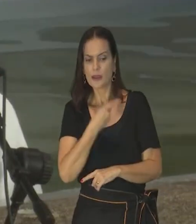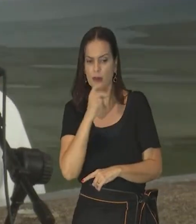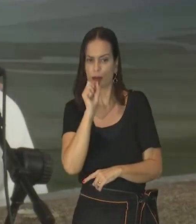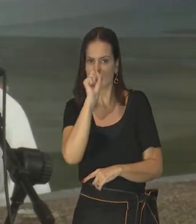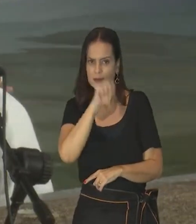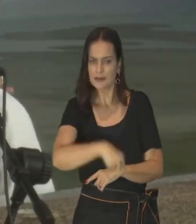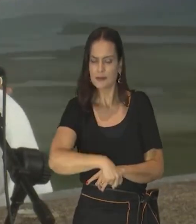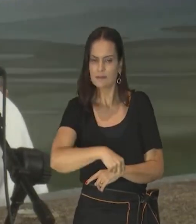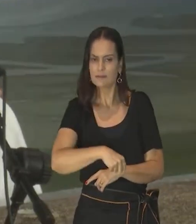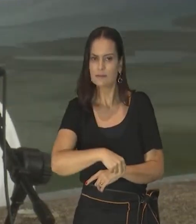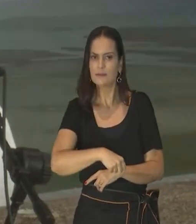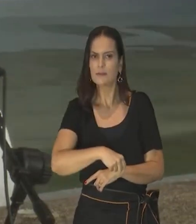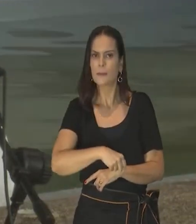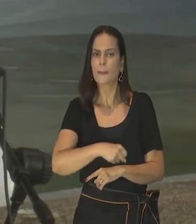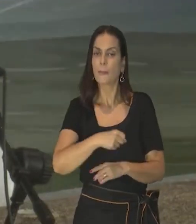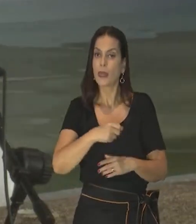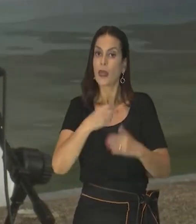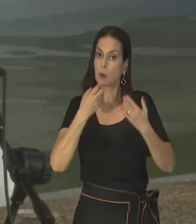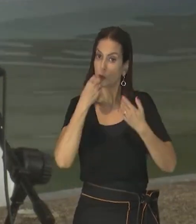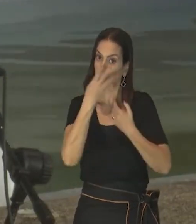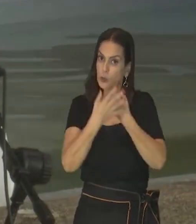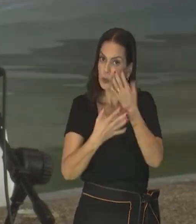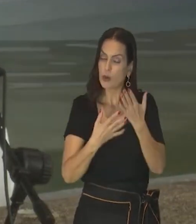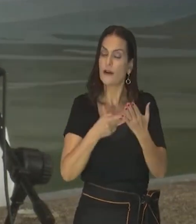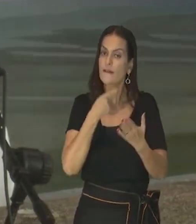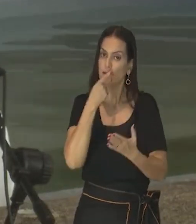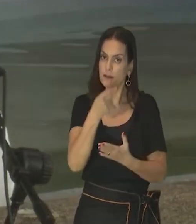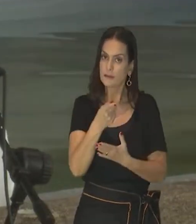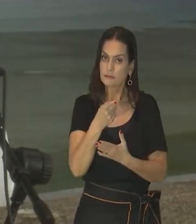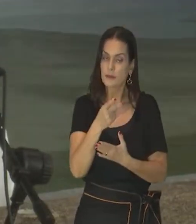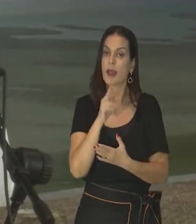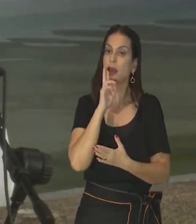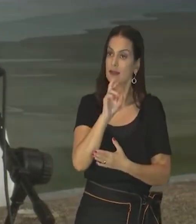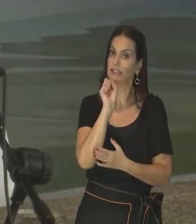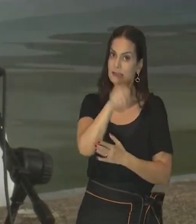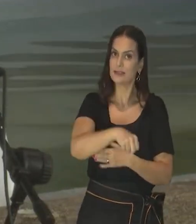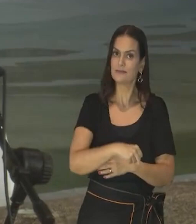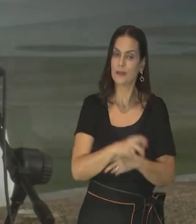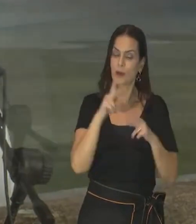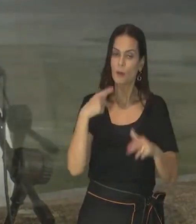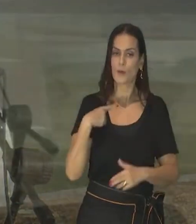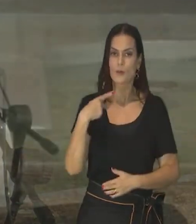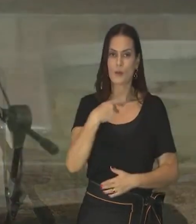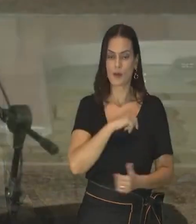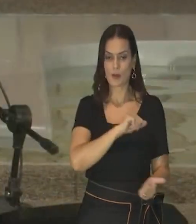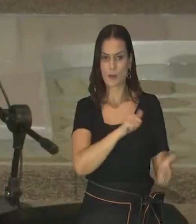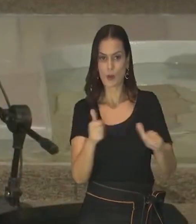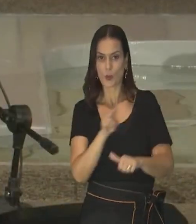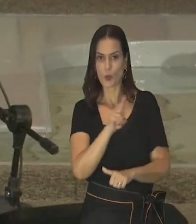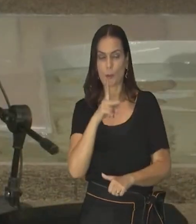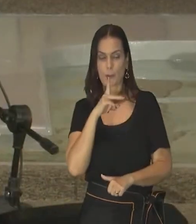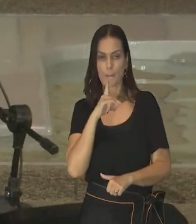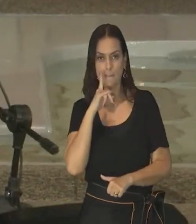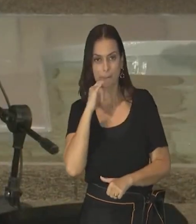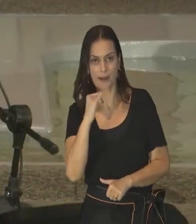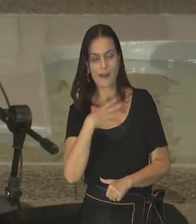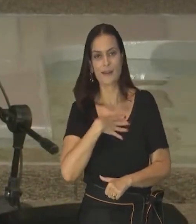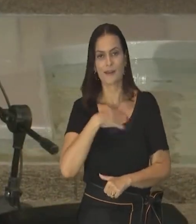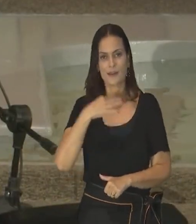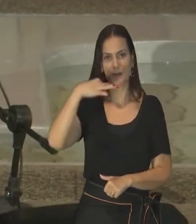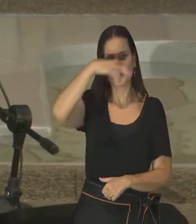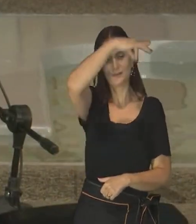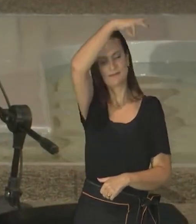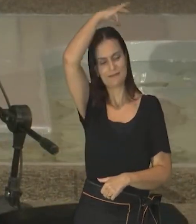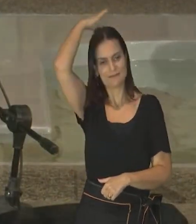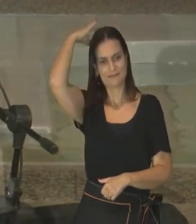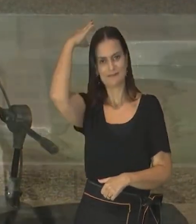João, a sua pública profissão de fé? Sim. Como ministro do Evangelho, eu batizo em nome do Pai, do Filho e do